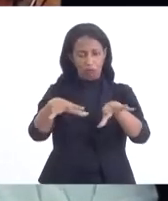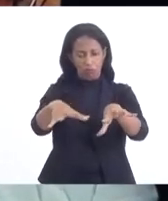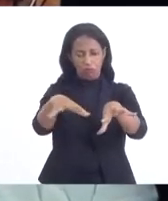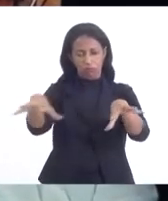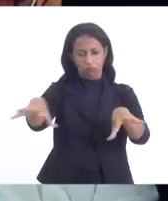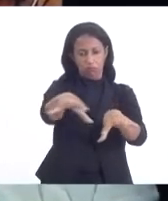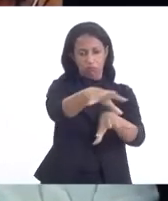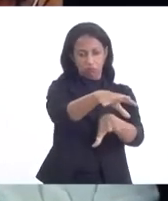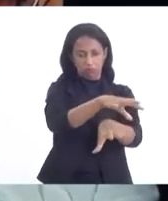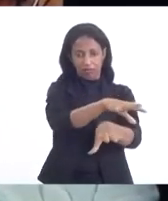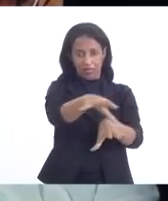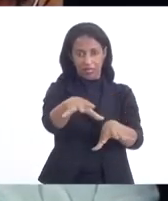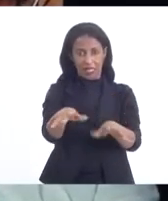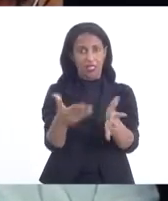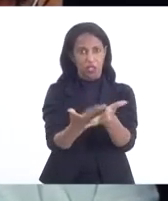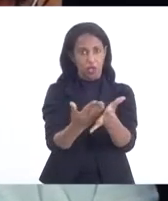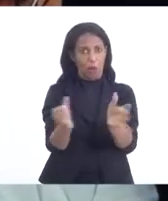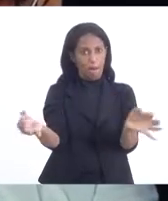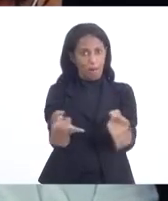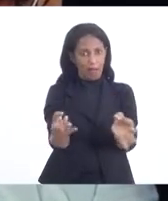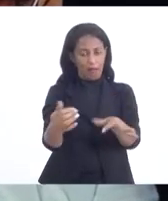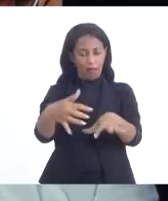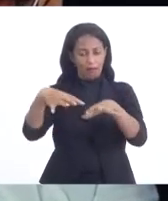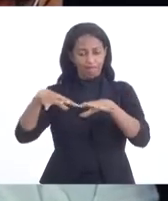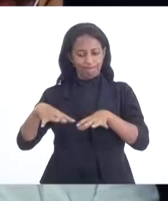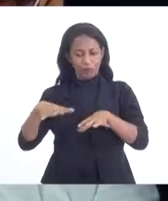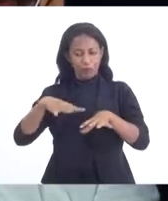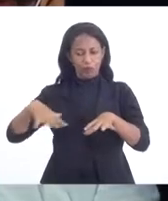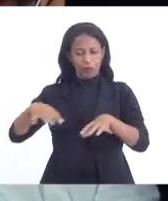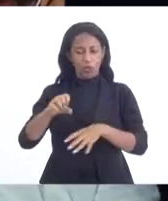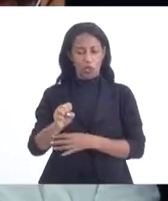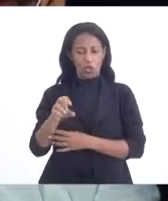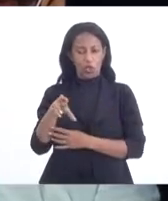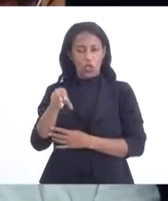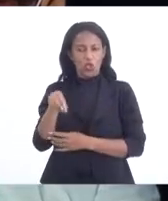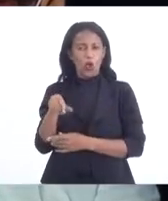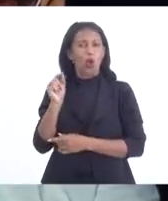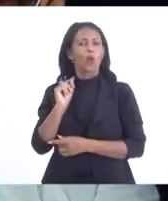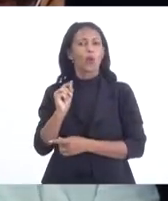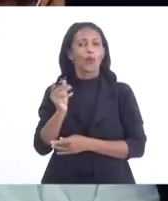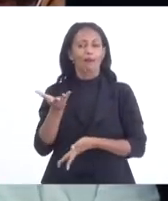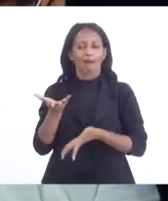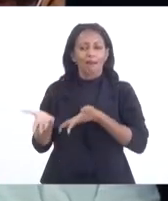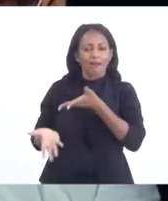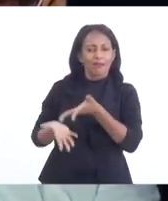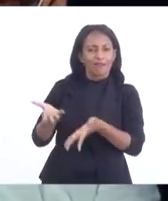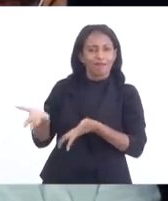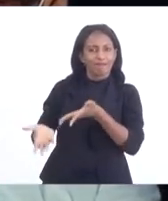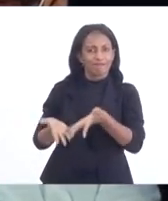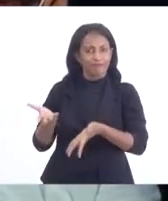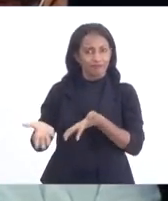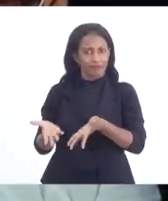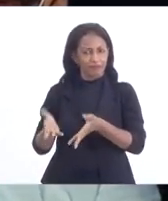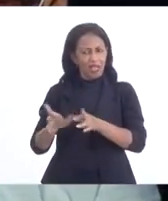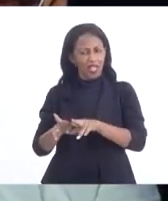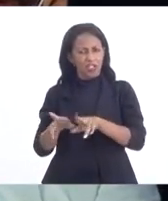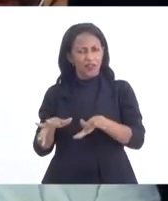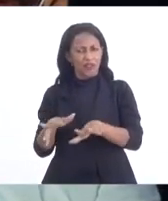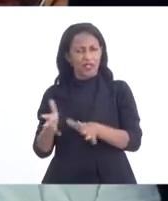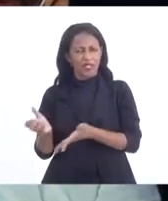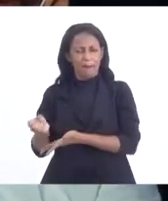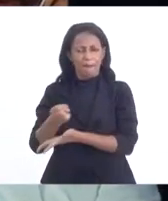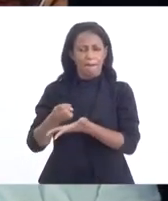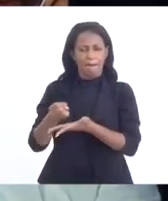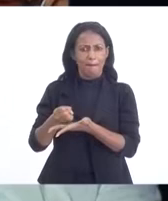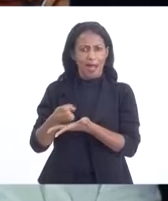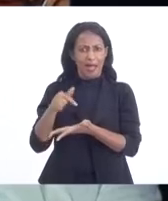que foi identificada nesse estudo. Mas veja, solo é uma questão tratável, né? A diferença básica entre